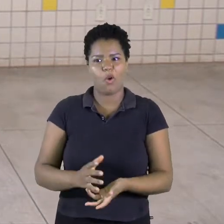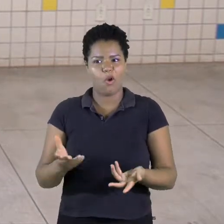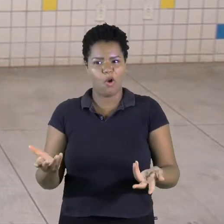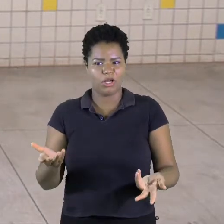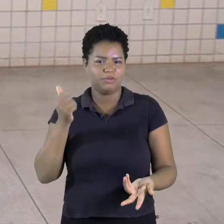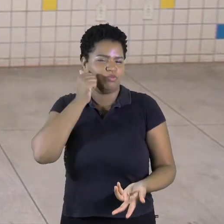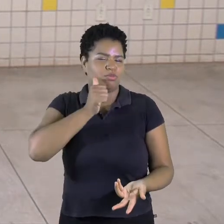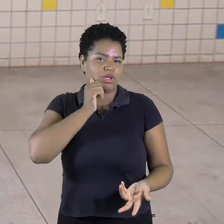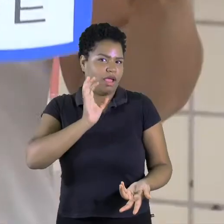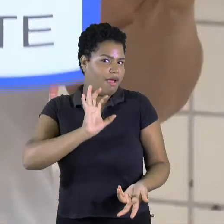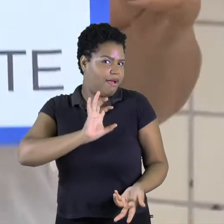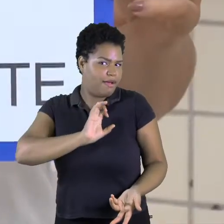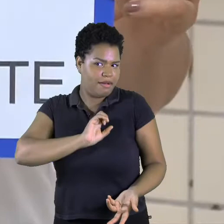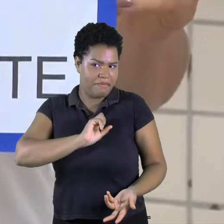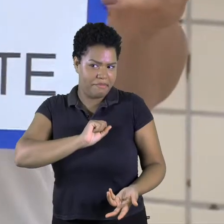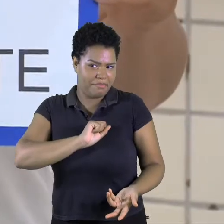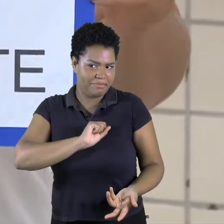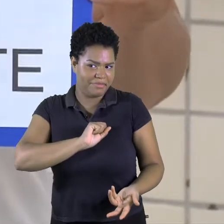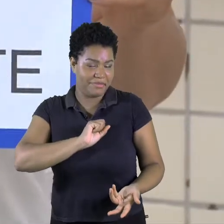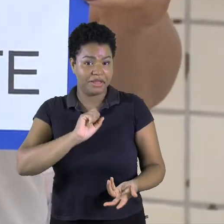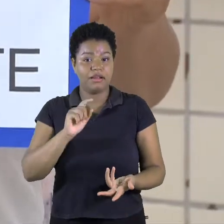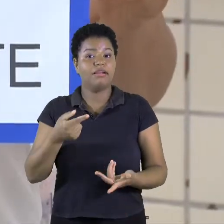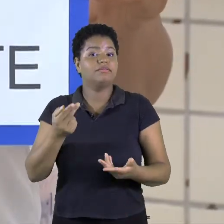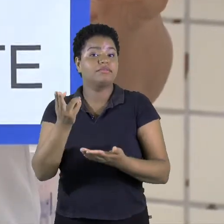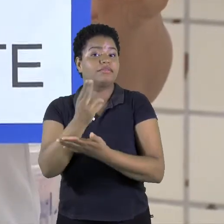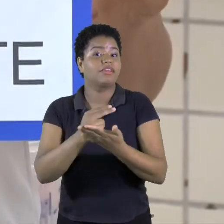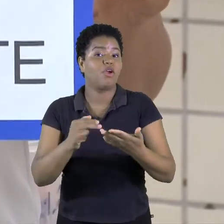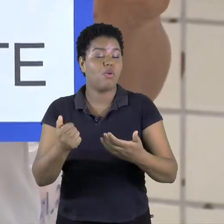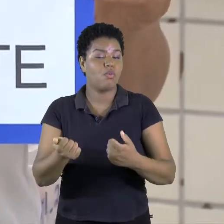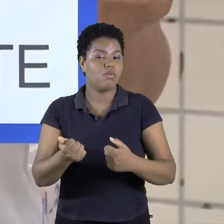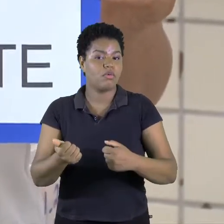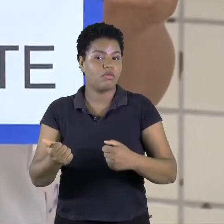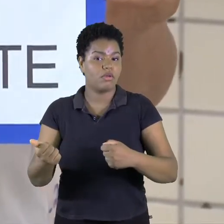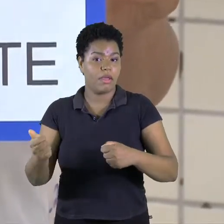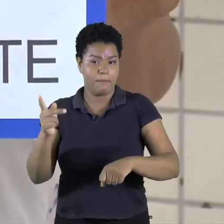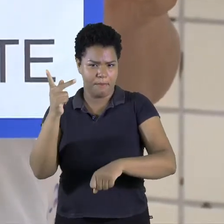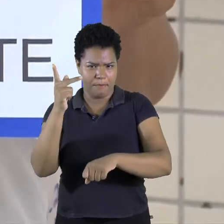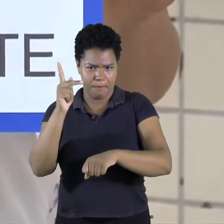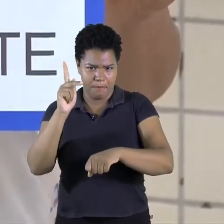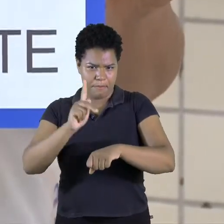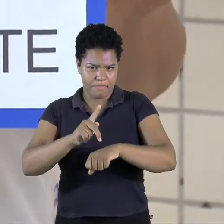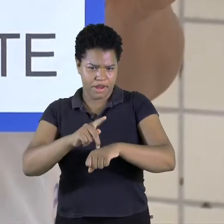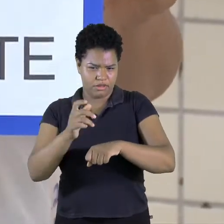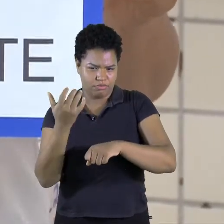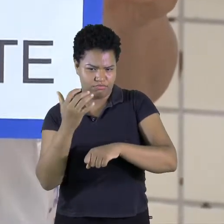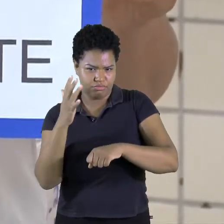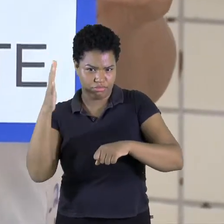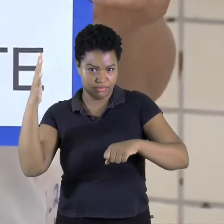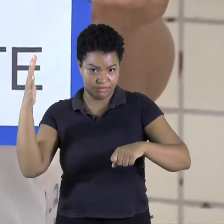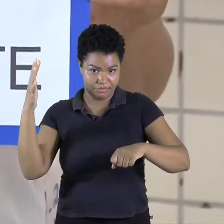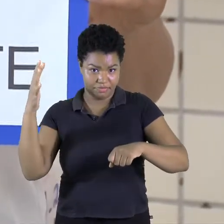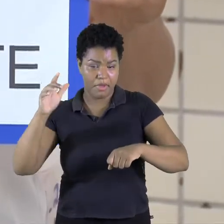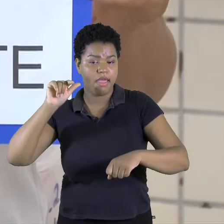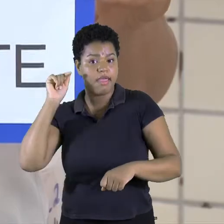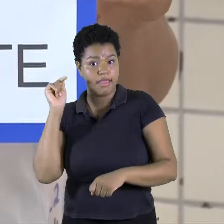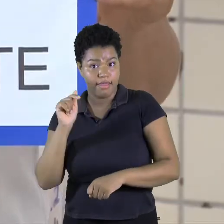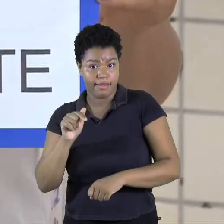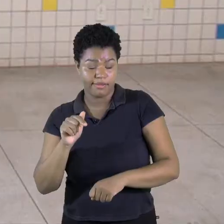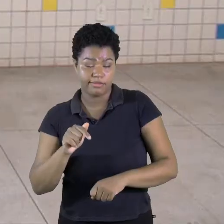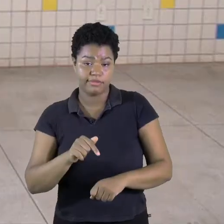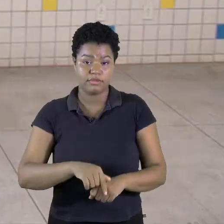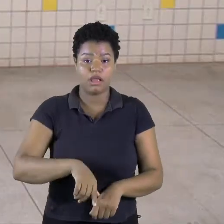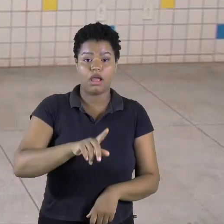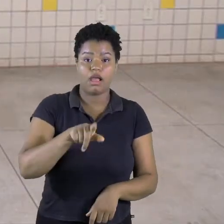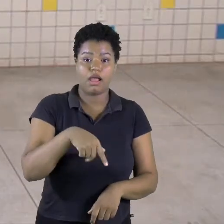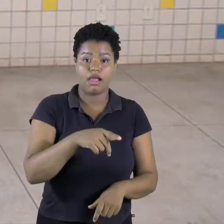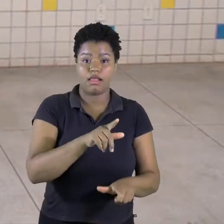né? Que desenho é esse? É um diamante. O diamante é D ou